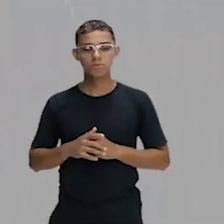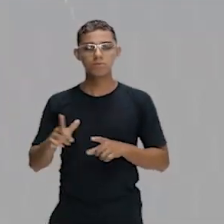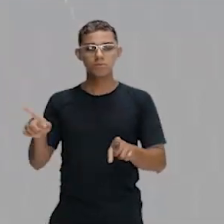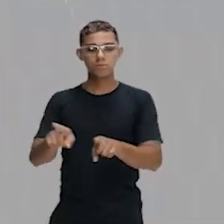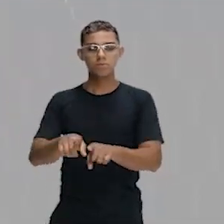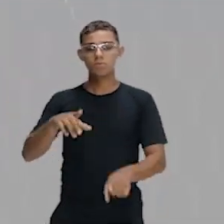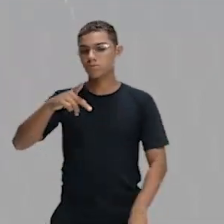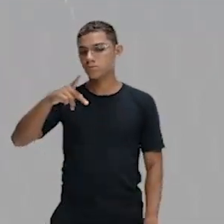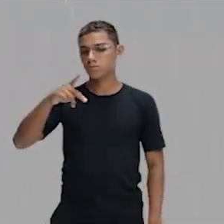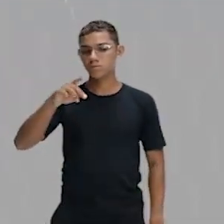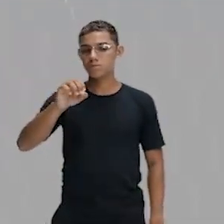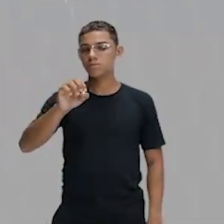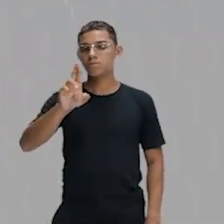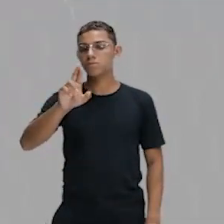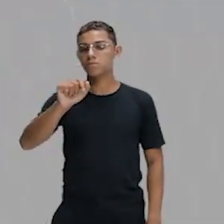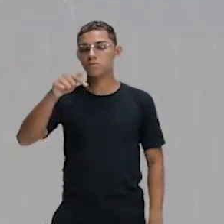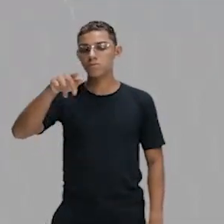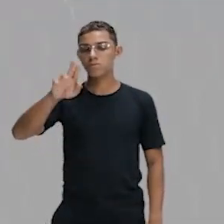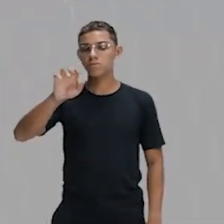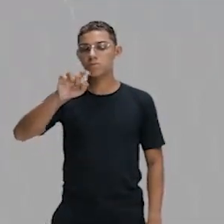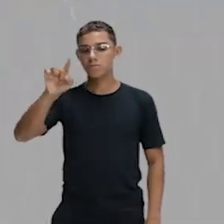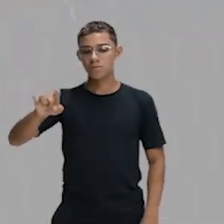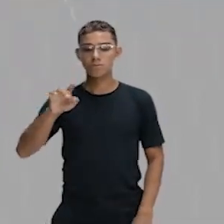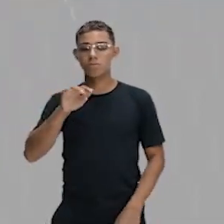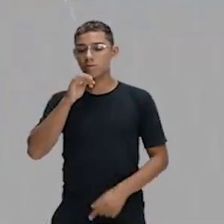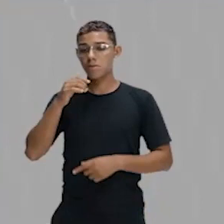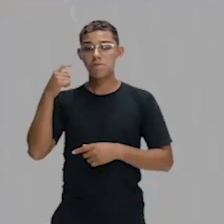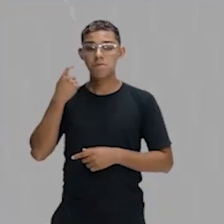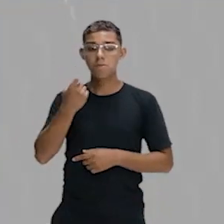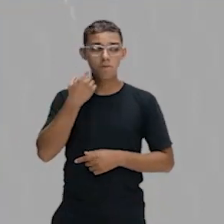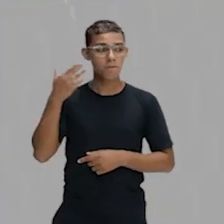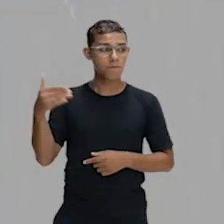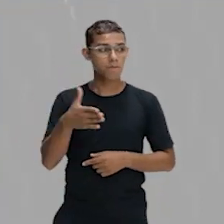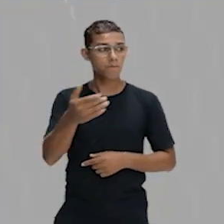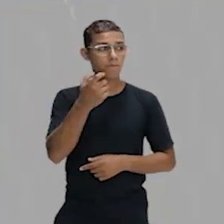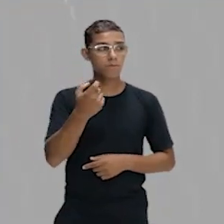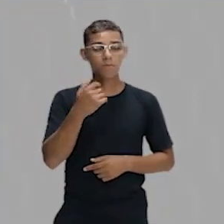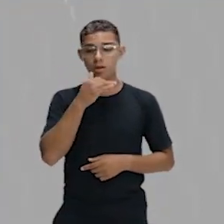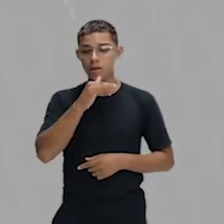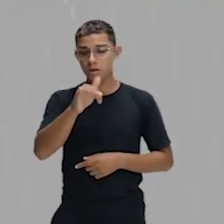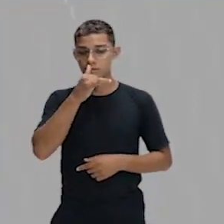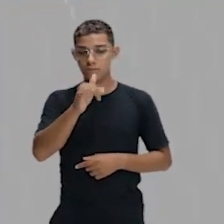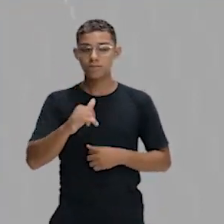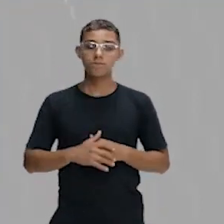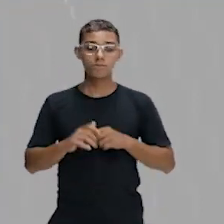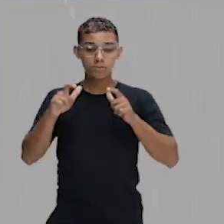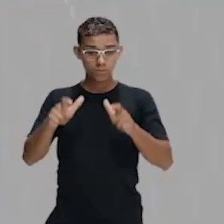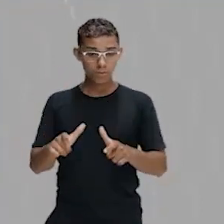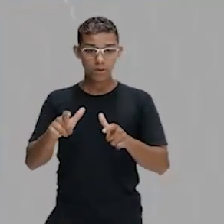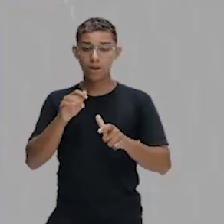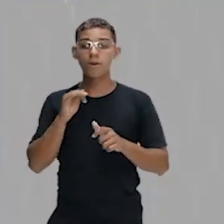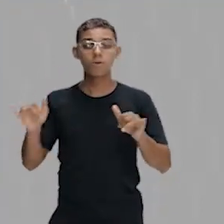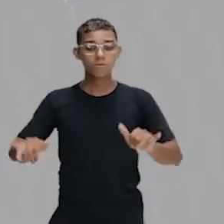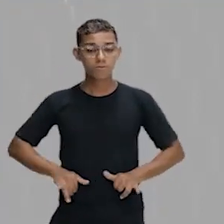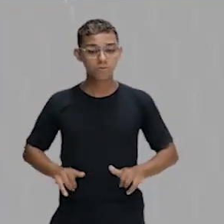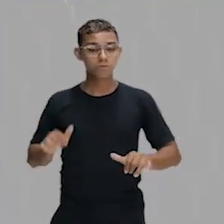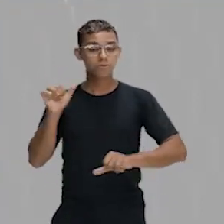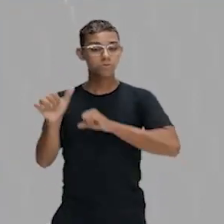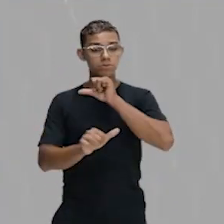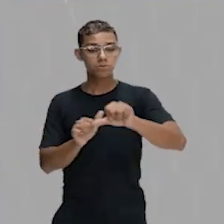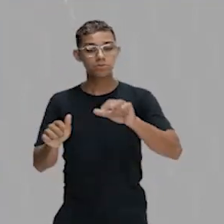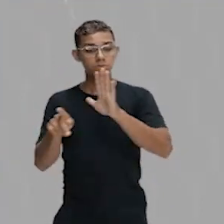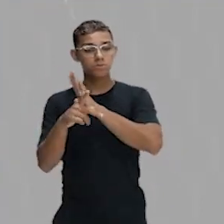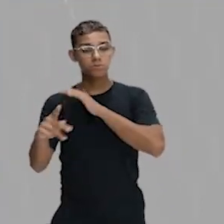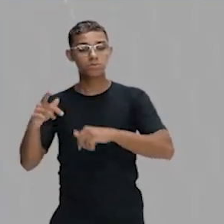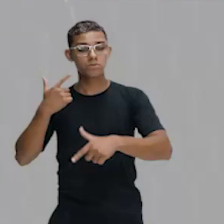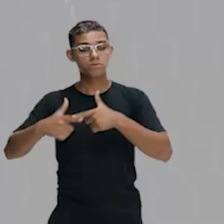O poraquê, conhecido como peixe elétrico. E esse ambiente, ele sofre, um dos